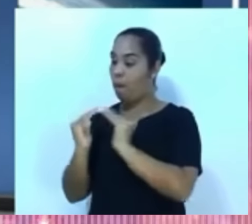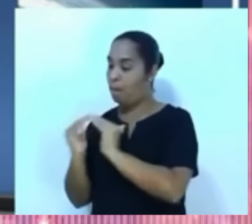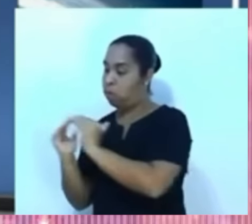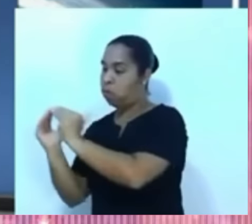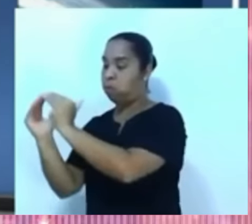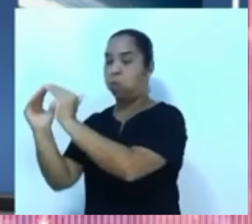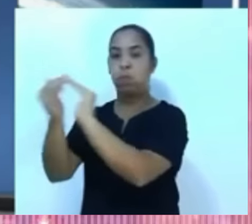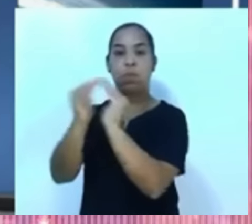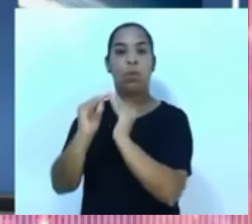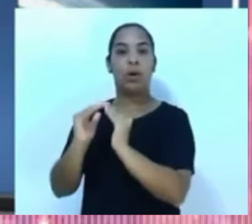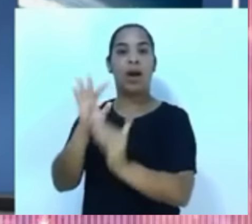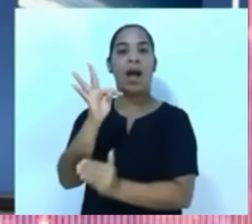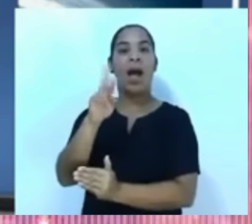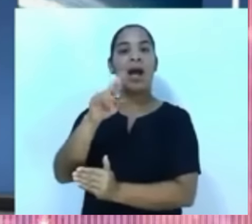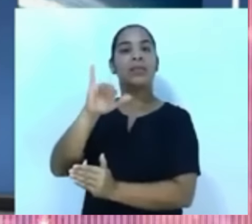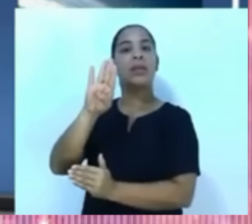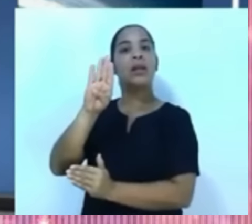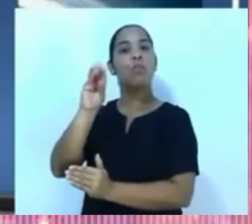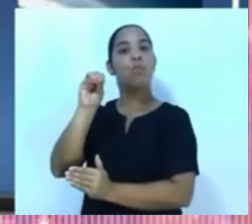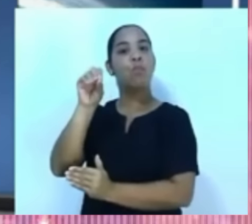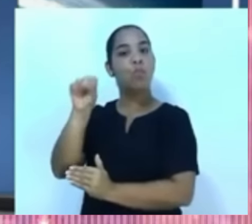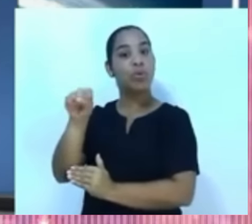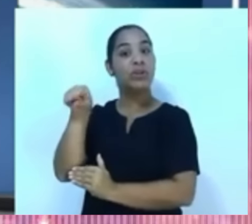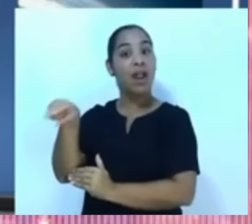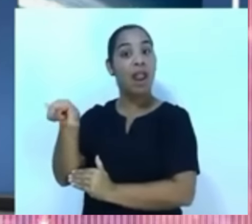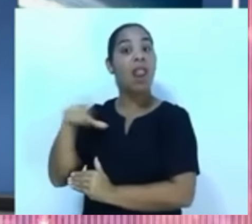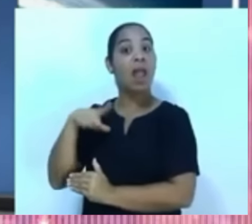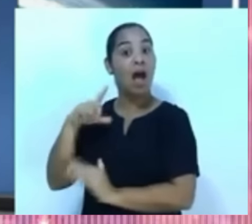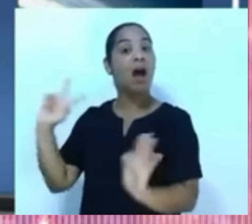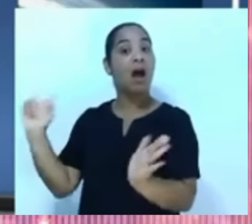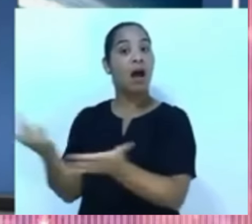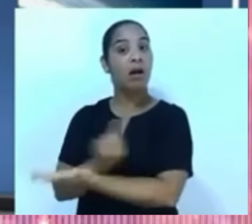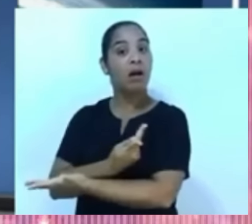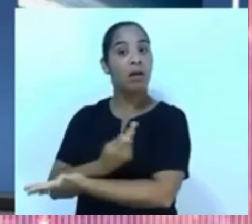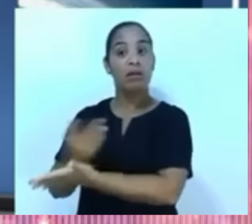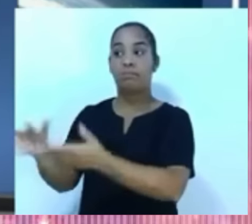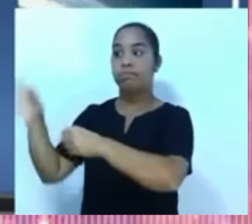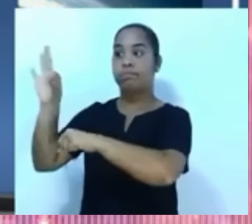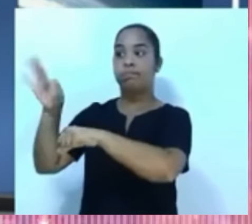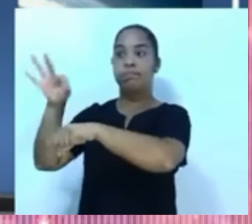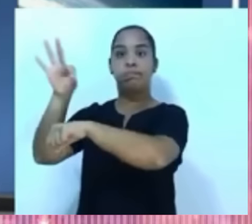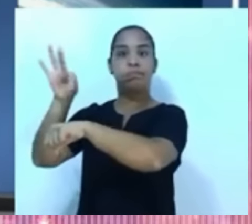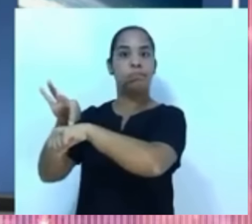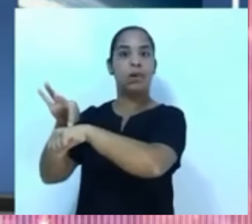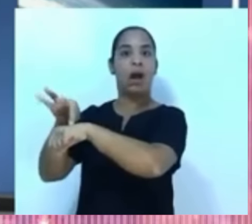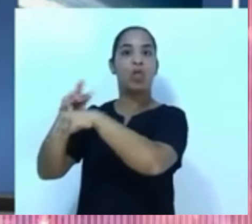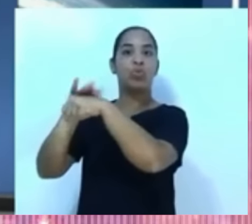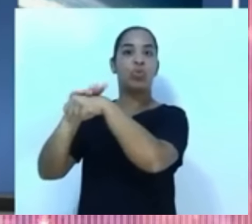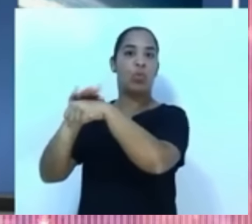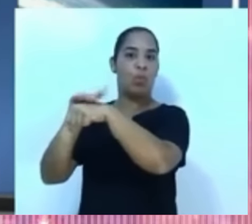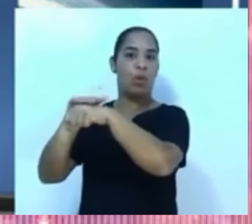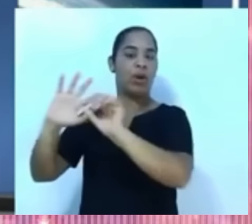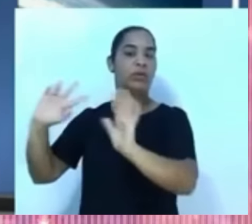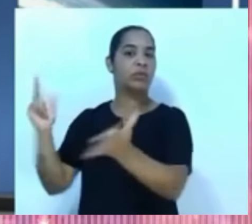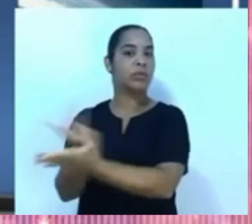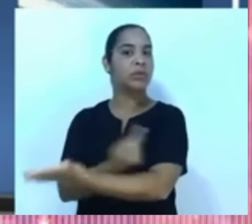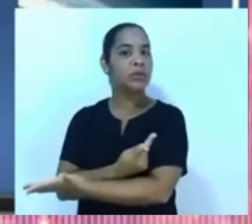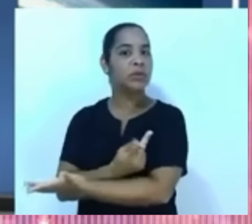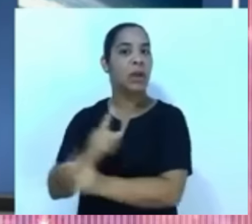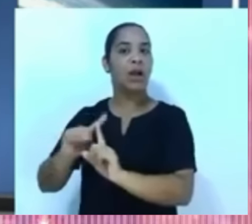barbárie que eram vítimas da mosca TC e que produziam a doença do sono mas ao lado da